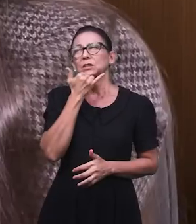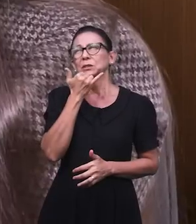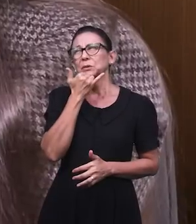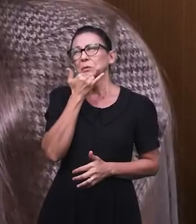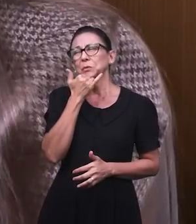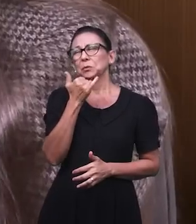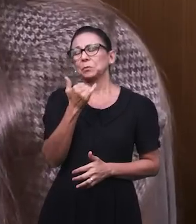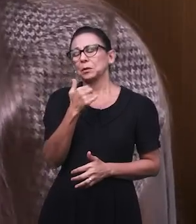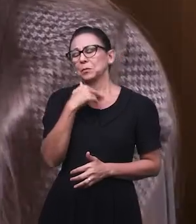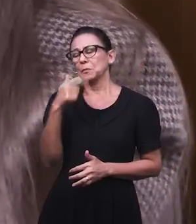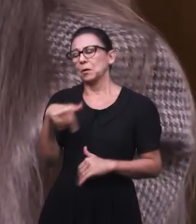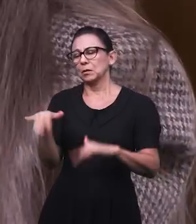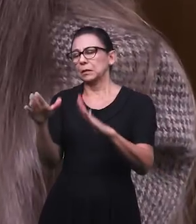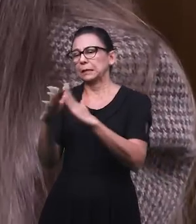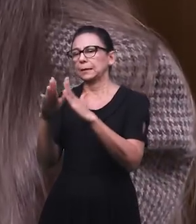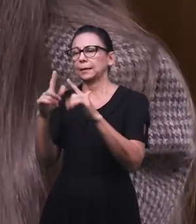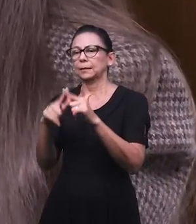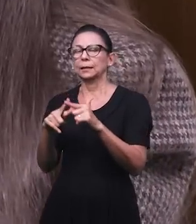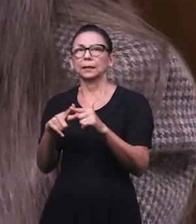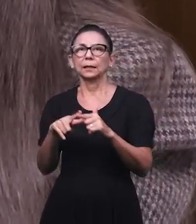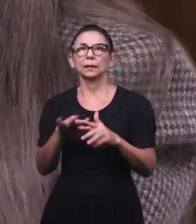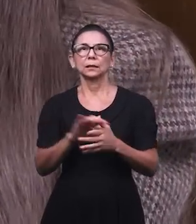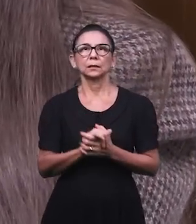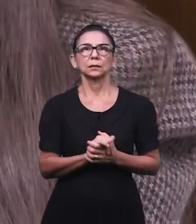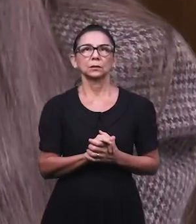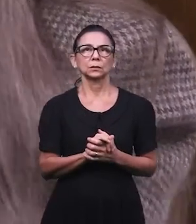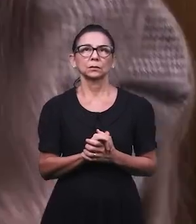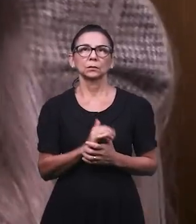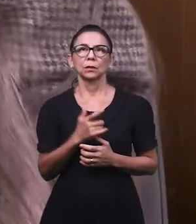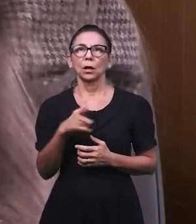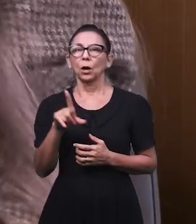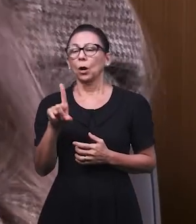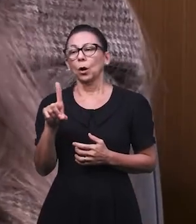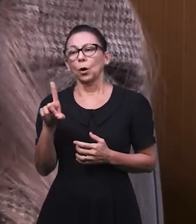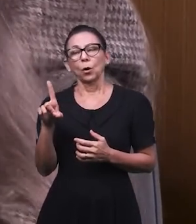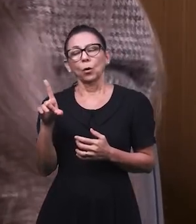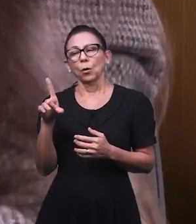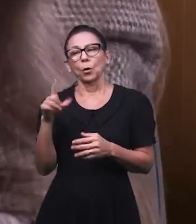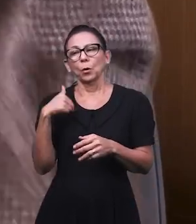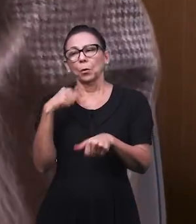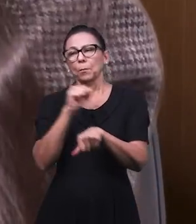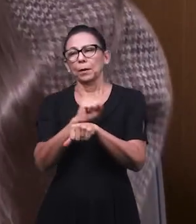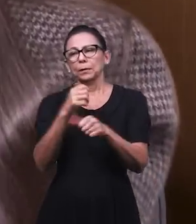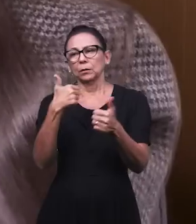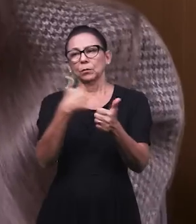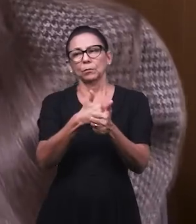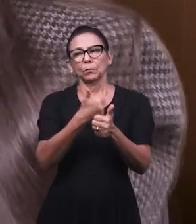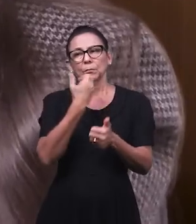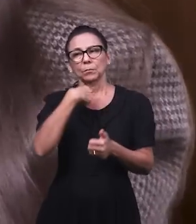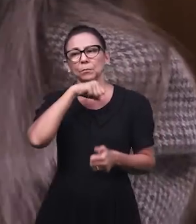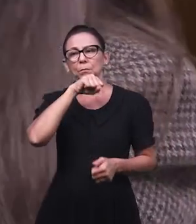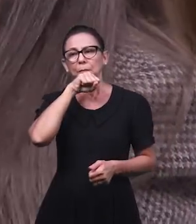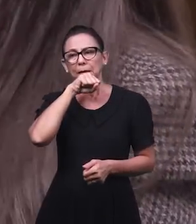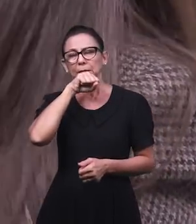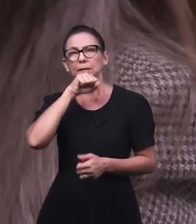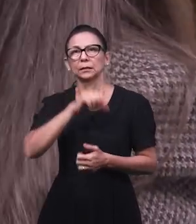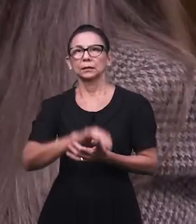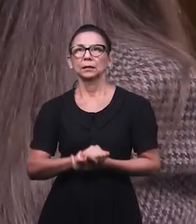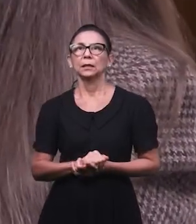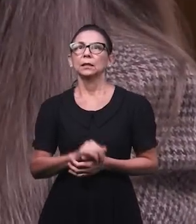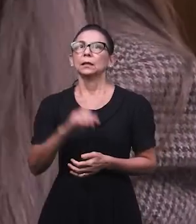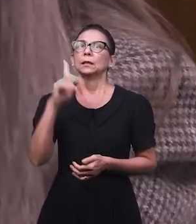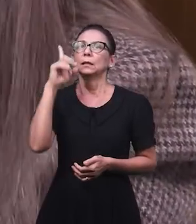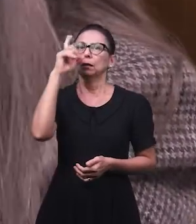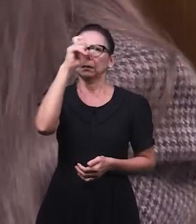para não exercer suas funções dentro da igreja ou poder parar de acompanhar o meu pai, coisa que eu amava fazer, nunca foi